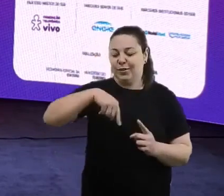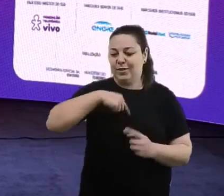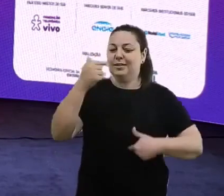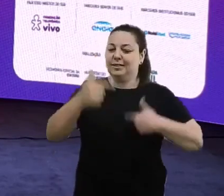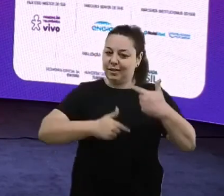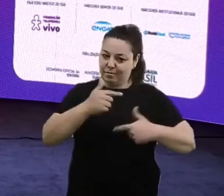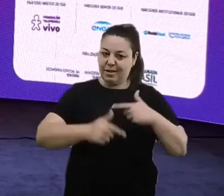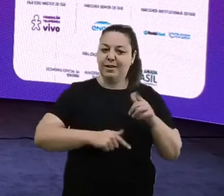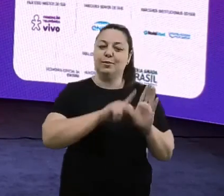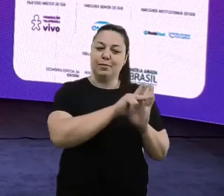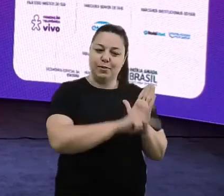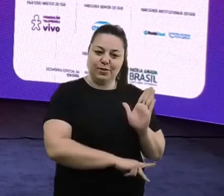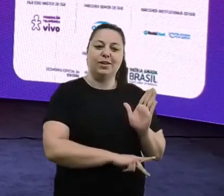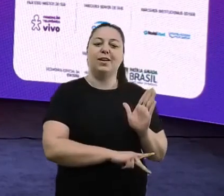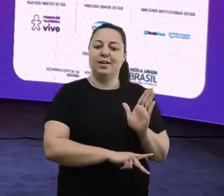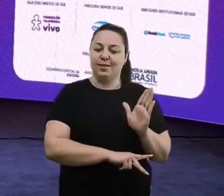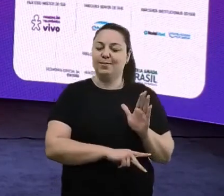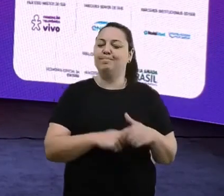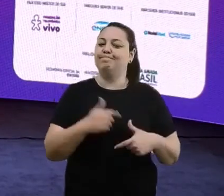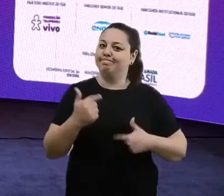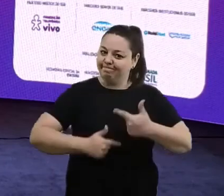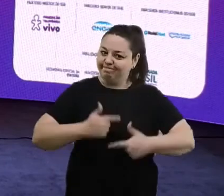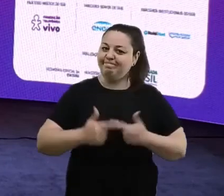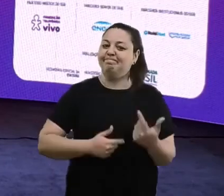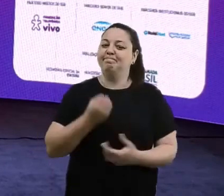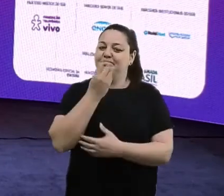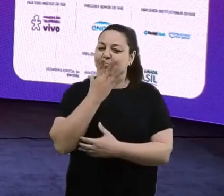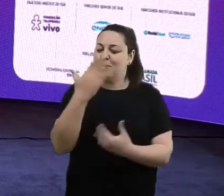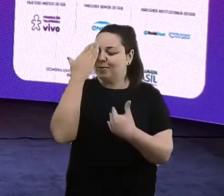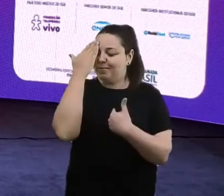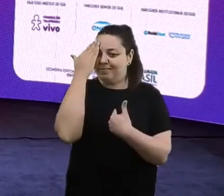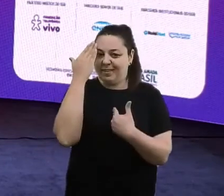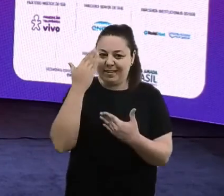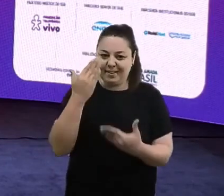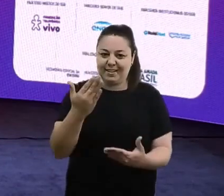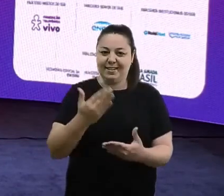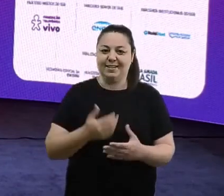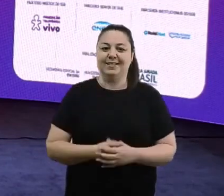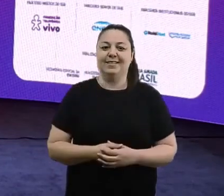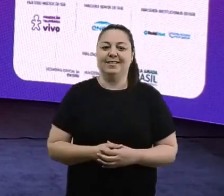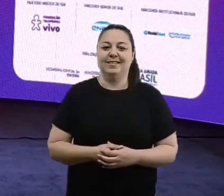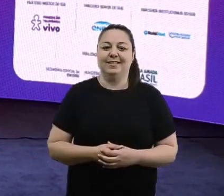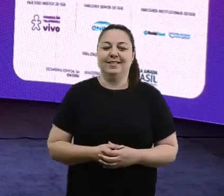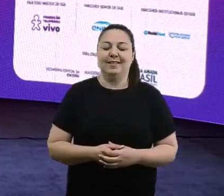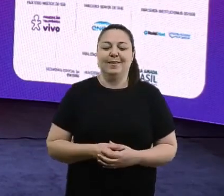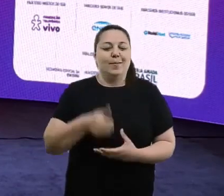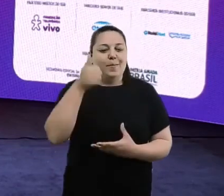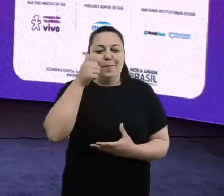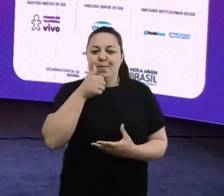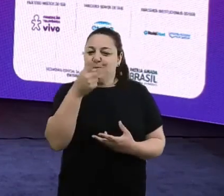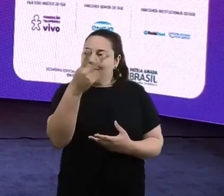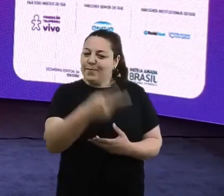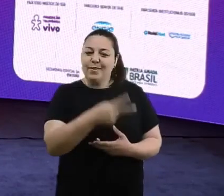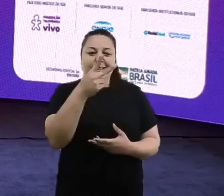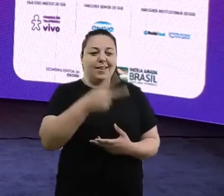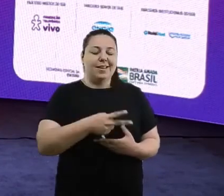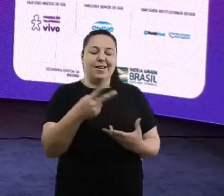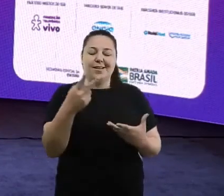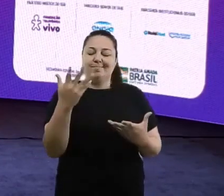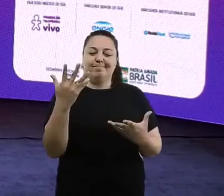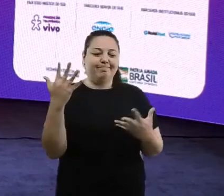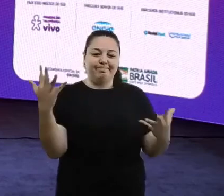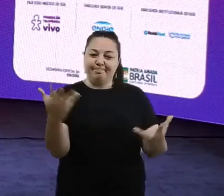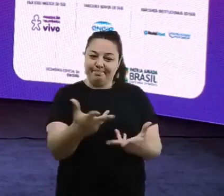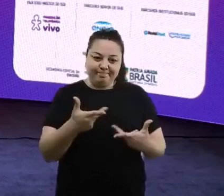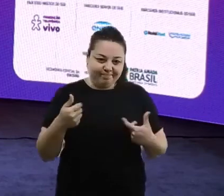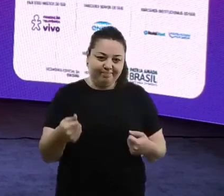massa. Então, muito bom, muito obrigada. Musas maravilhosas, para a gente finalizar, eu queria muito